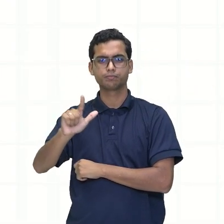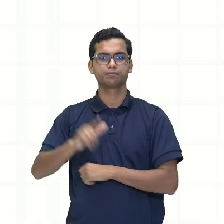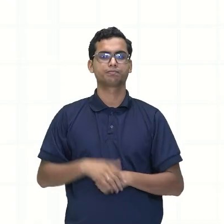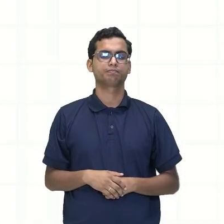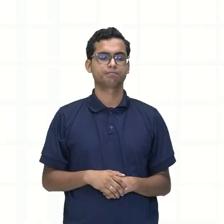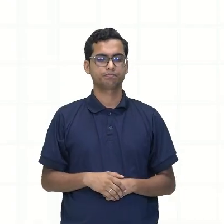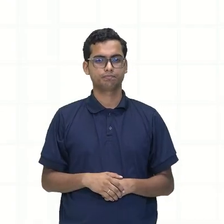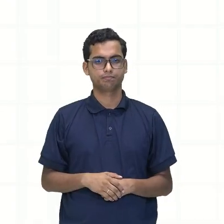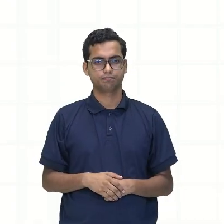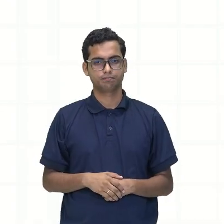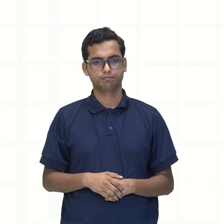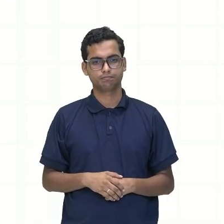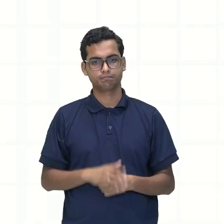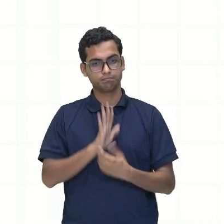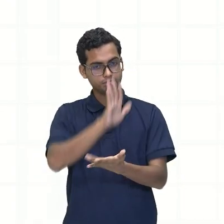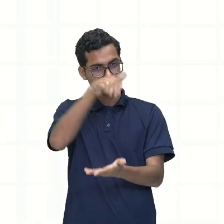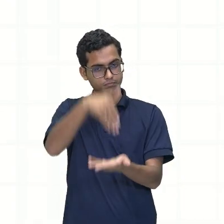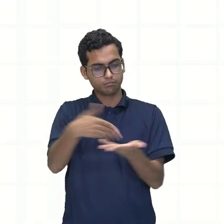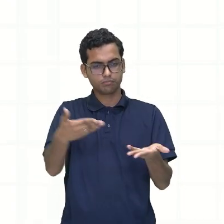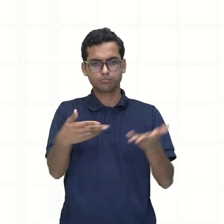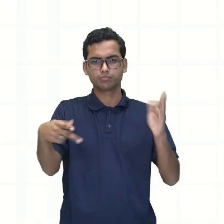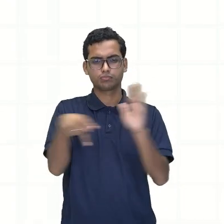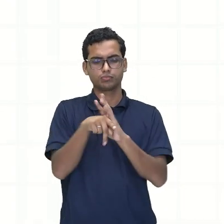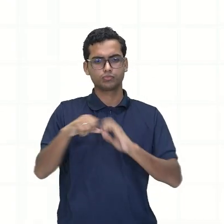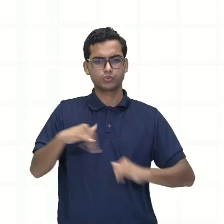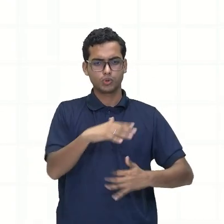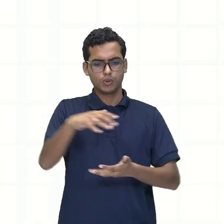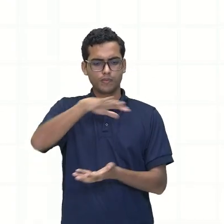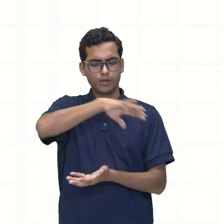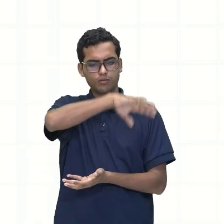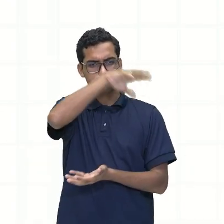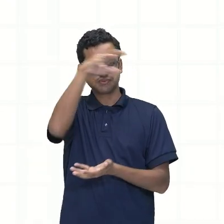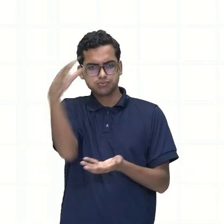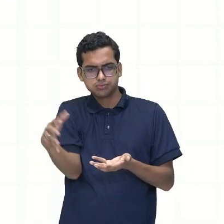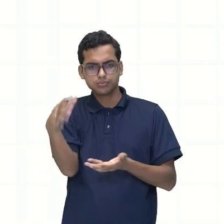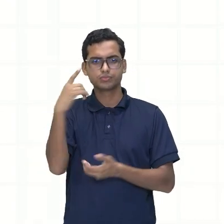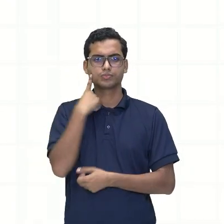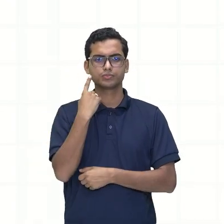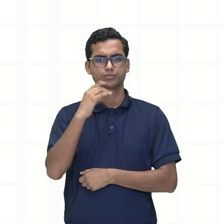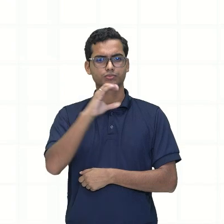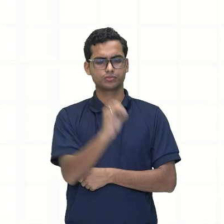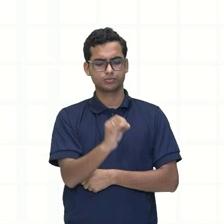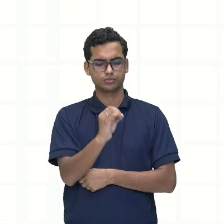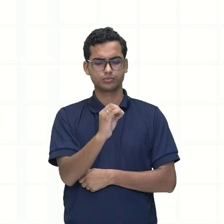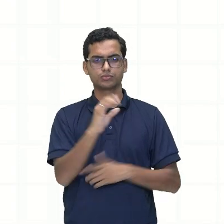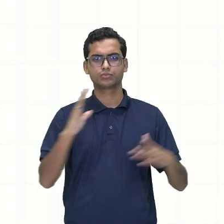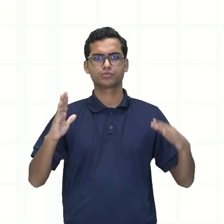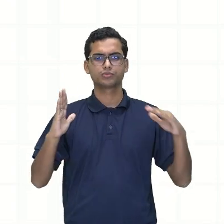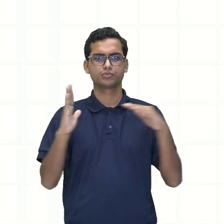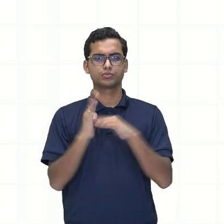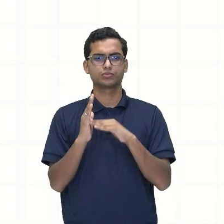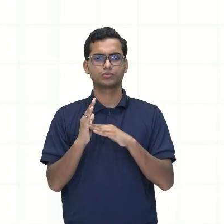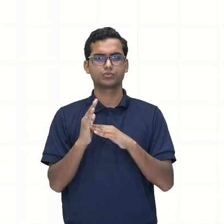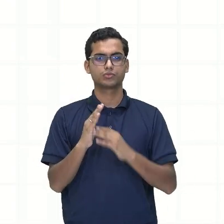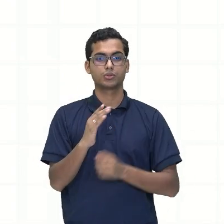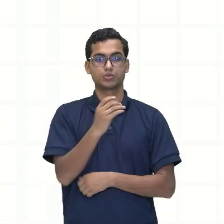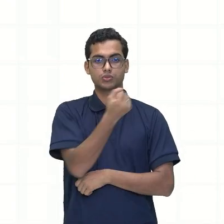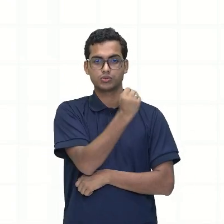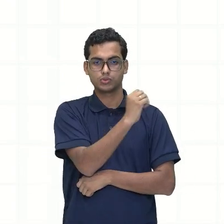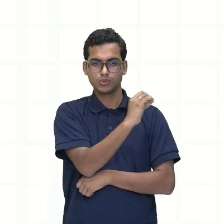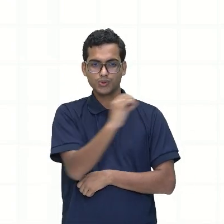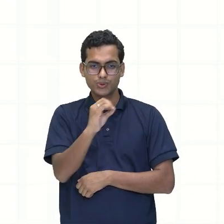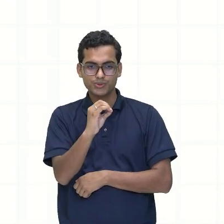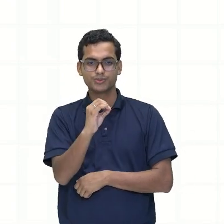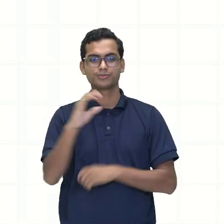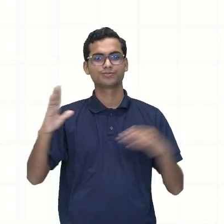última camada, que é a exosfera, que vai de 0 a 3.000 quilômetros, acima,